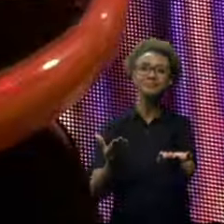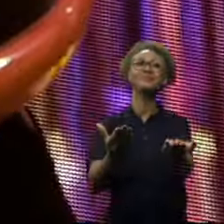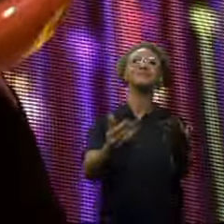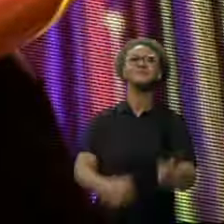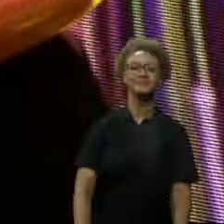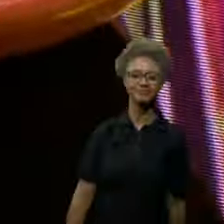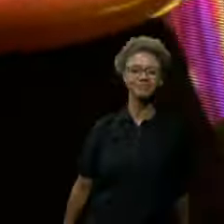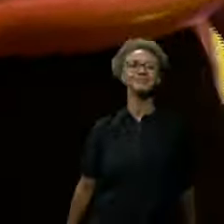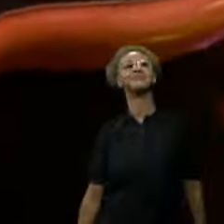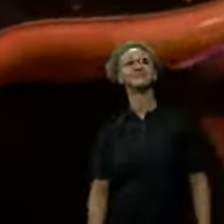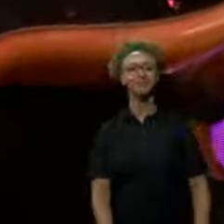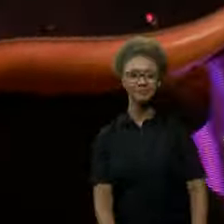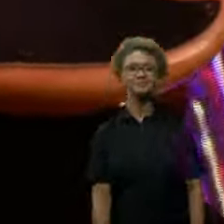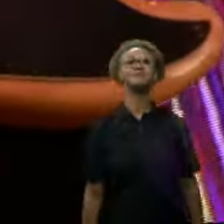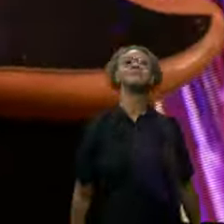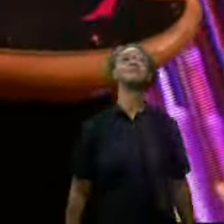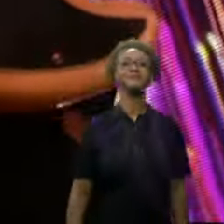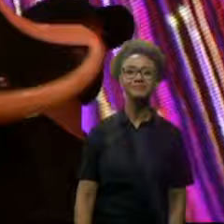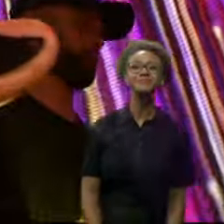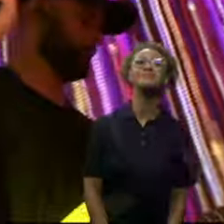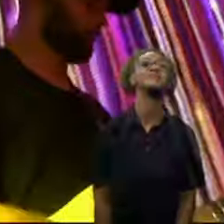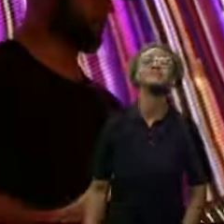loja é